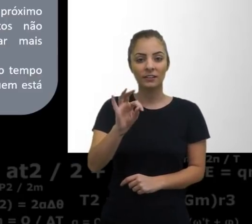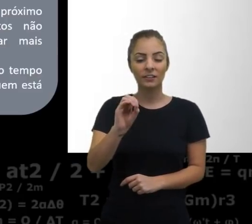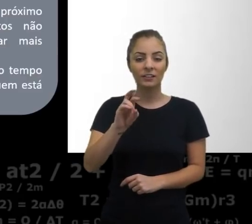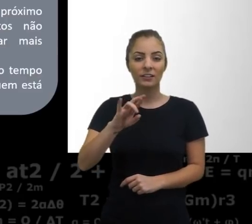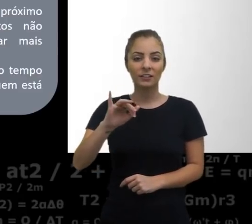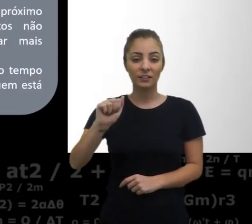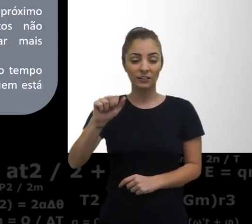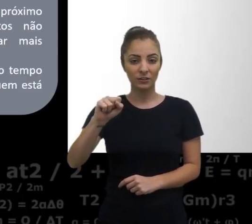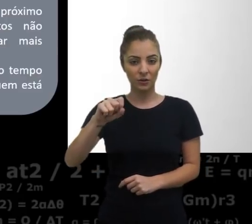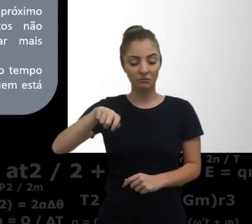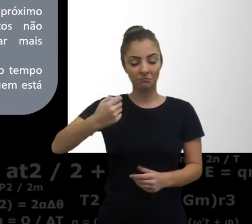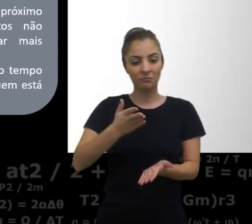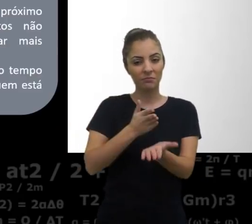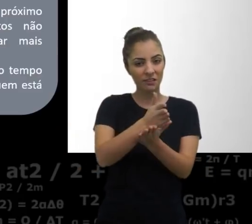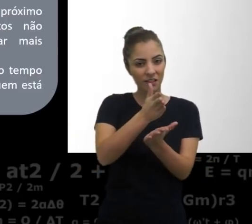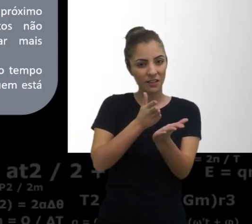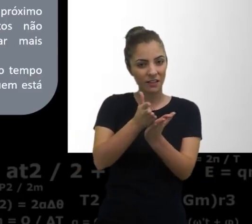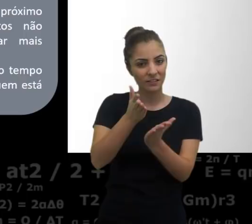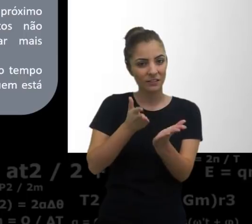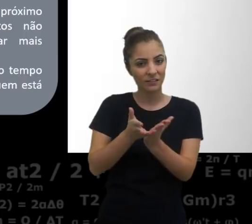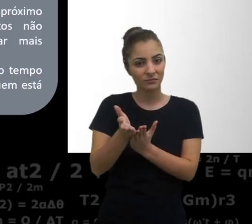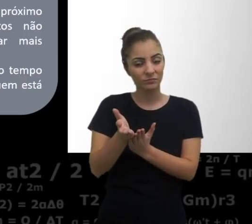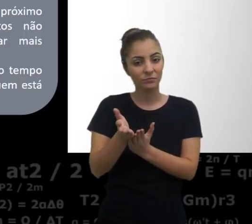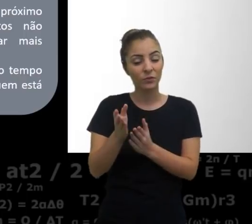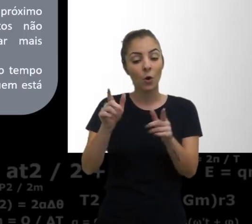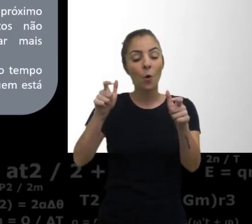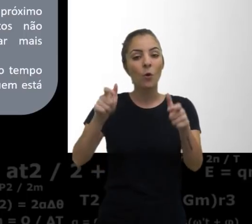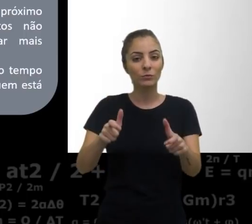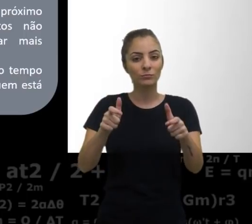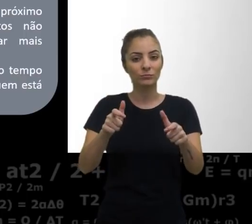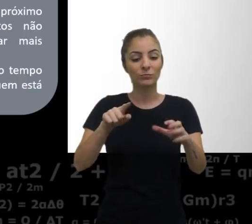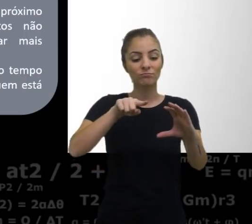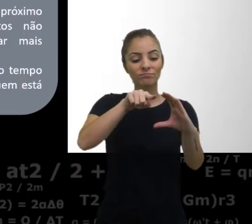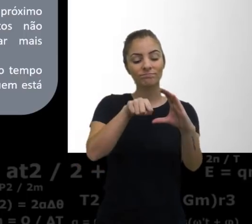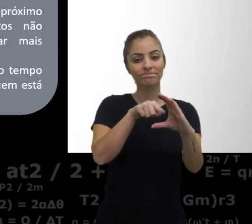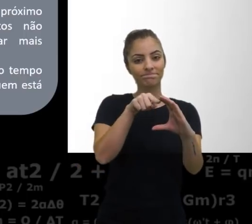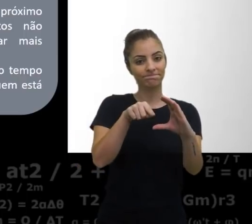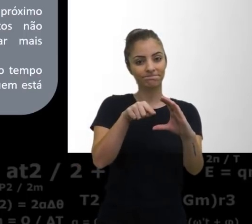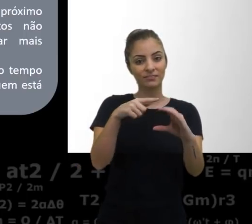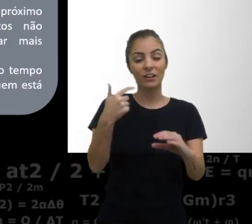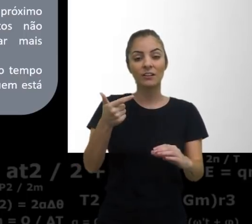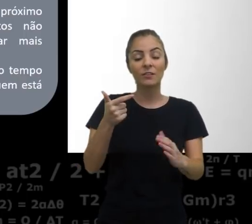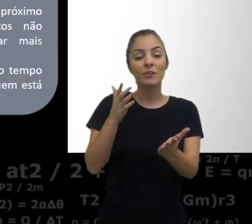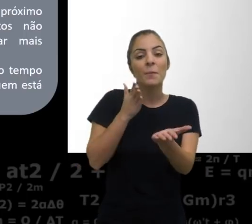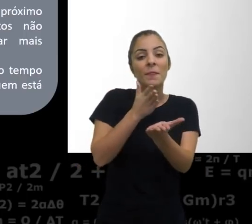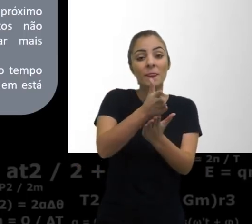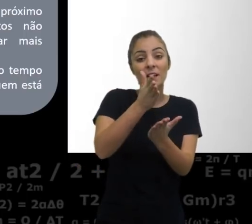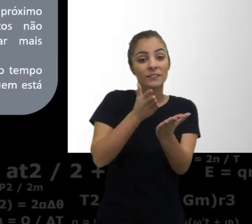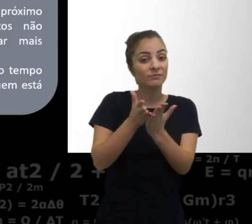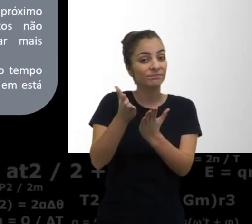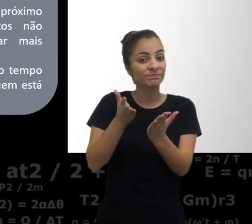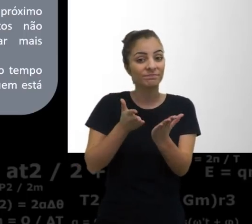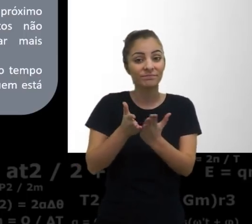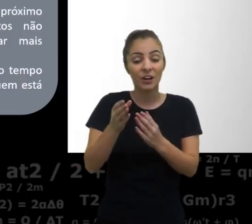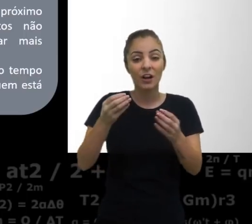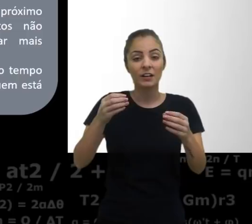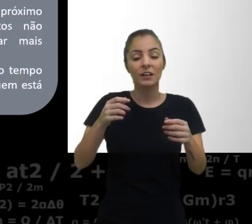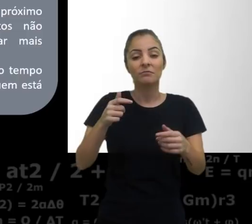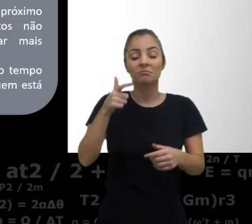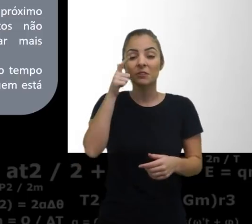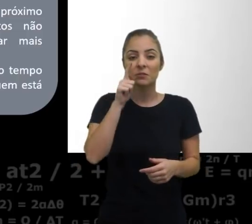importa a velocidade que tu tenha, não tem uma trajetória possível que te leve para fora desse corpo.